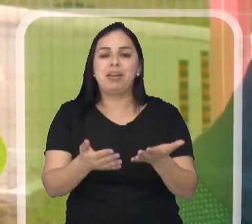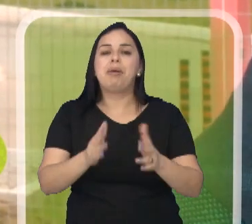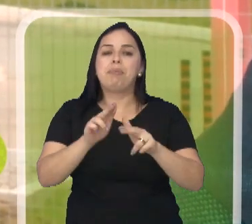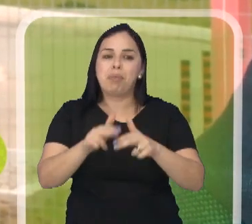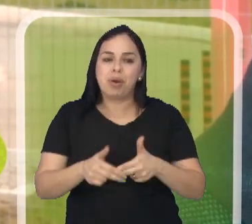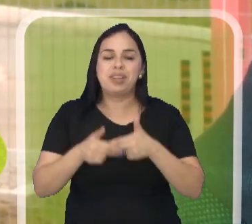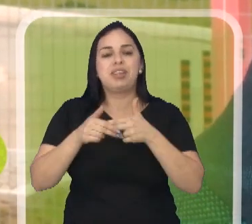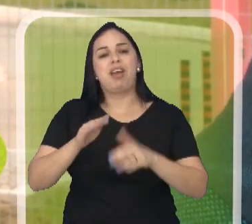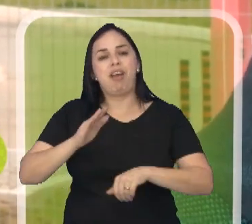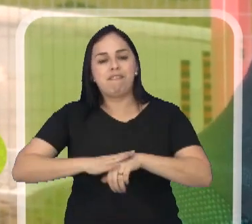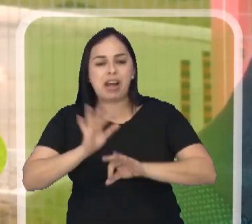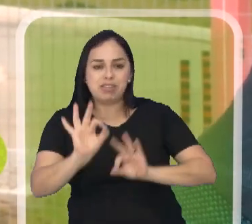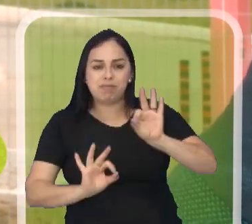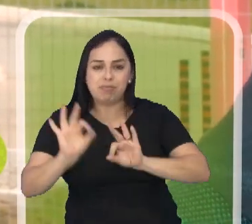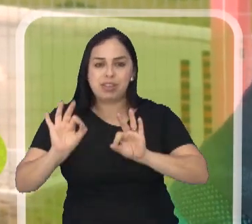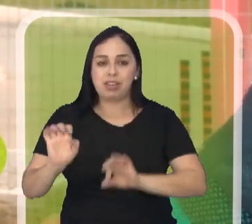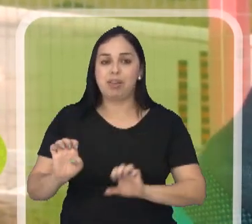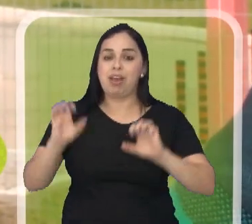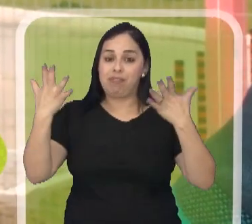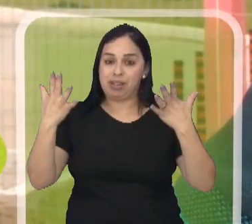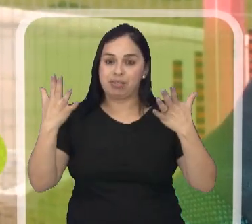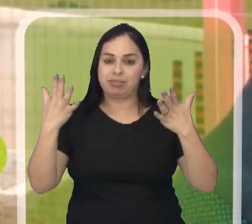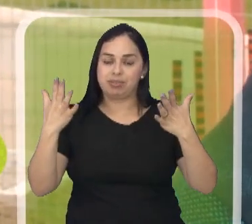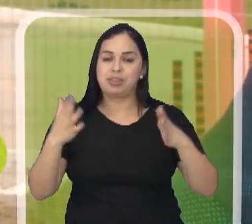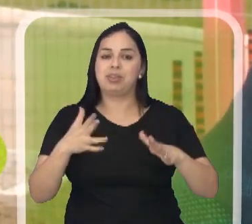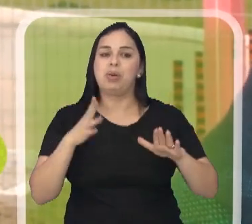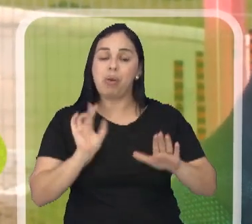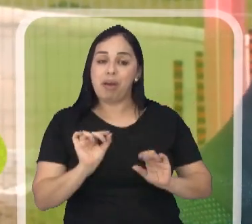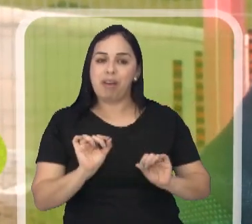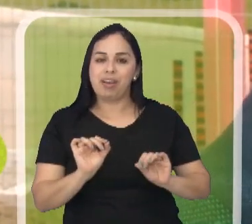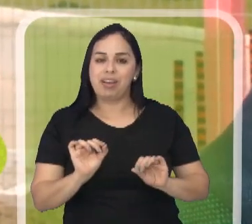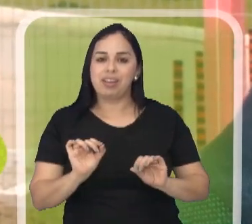procuro fazer o que o skate não fez por mim. O skate não, o que